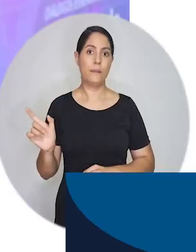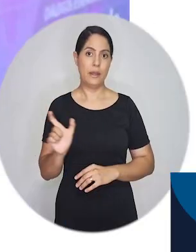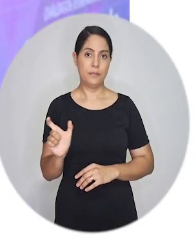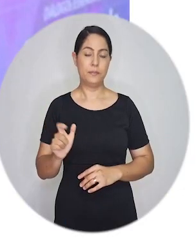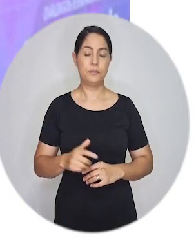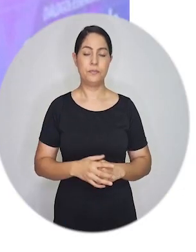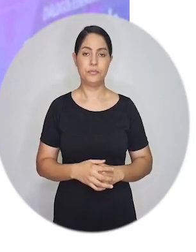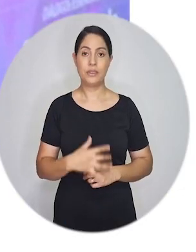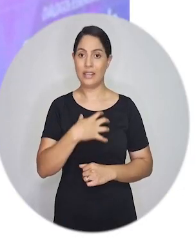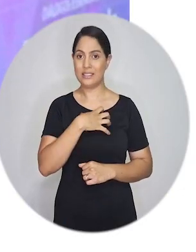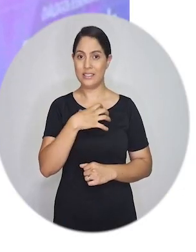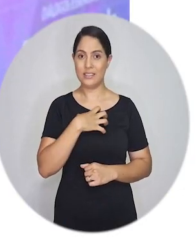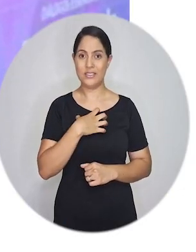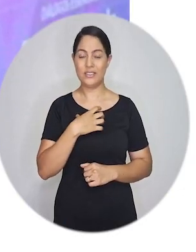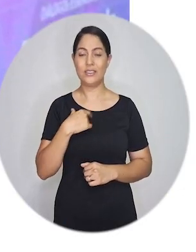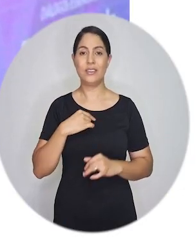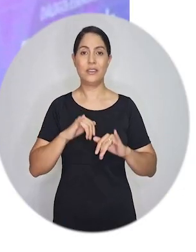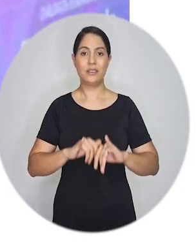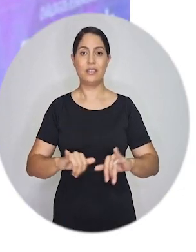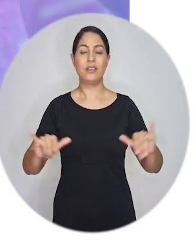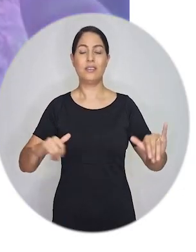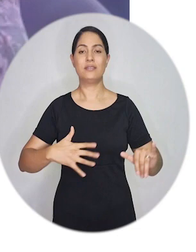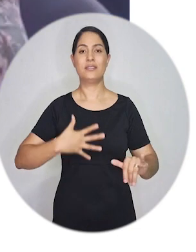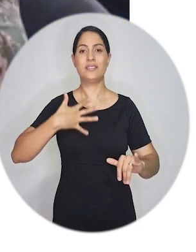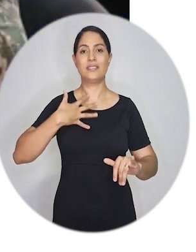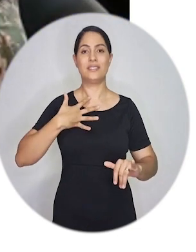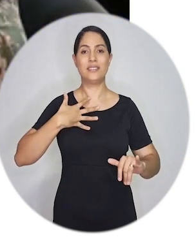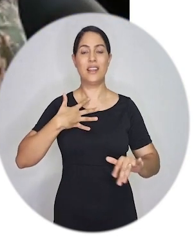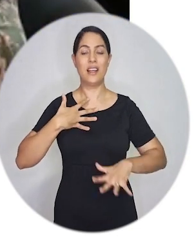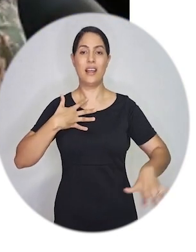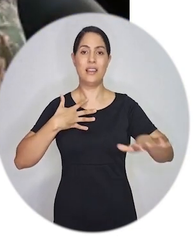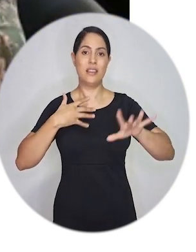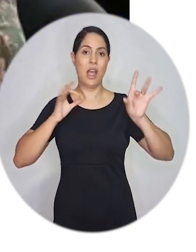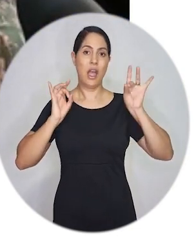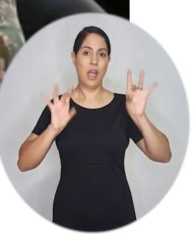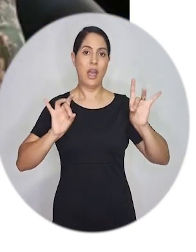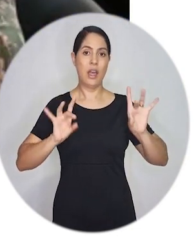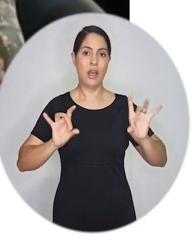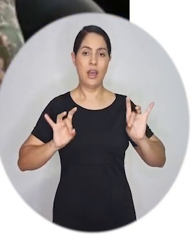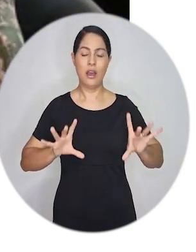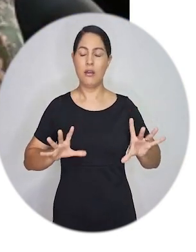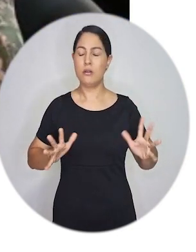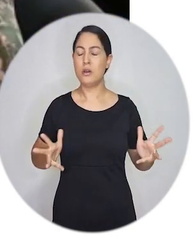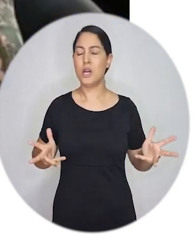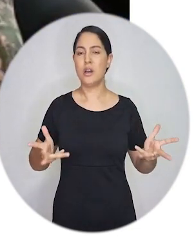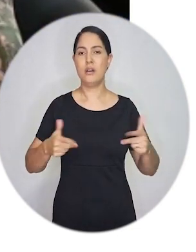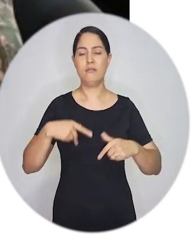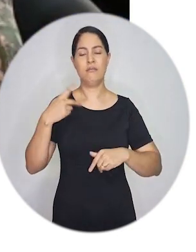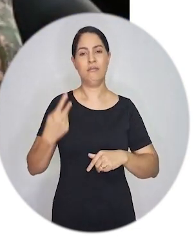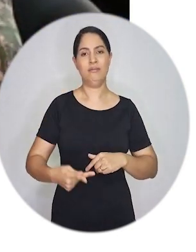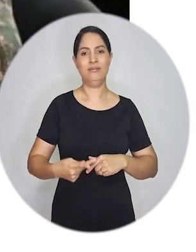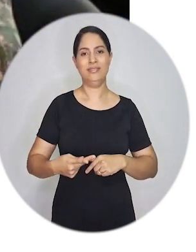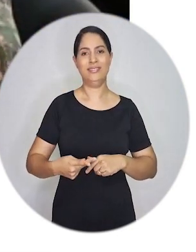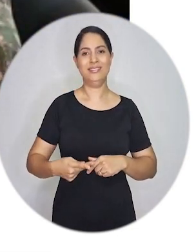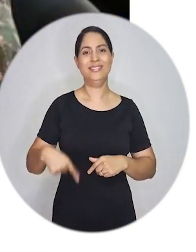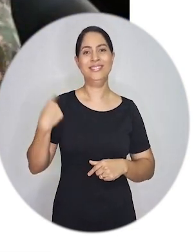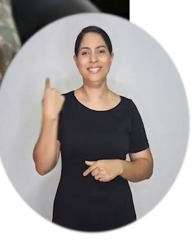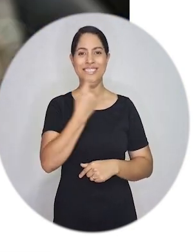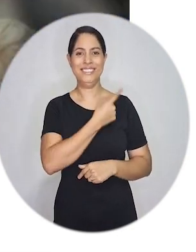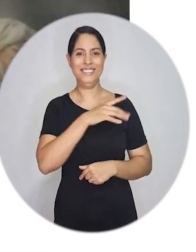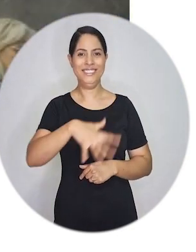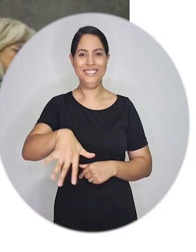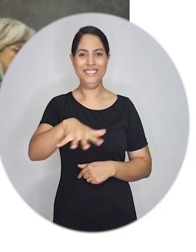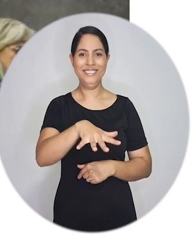inscrição. Nesse sentido, eu gostaria de ressaltar que é uma honra receber especialistas de tão grande envergadura aqui em nossa casa,